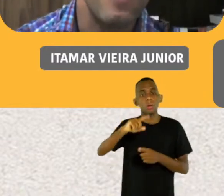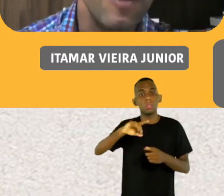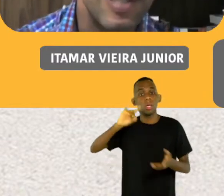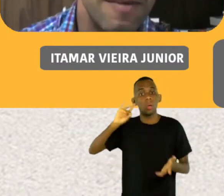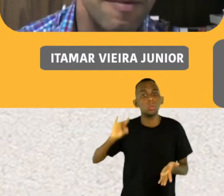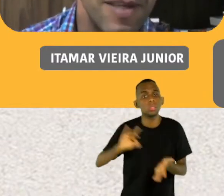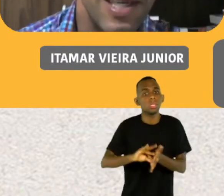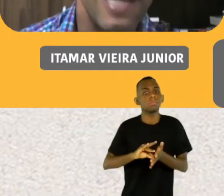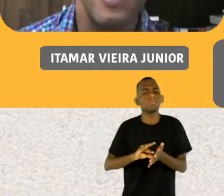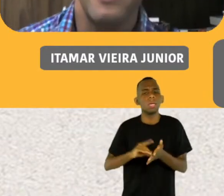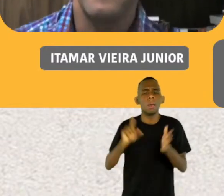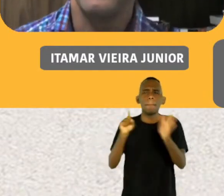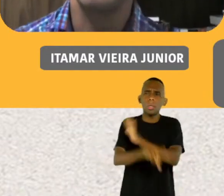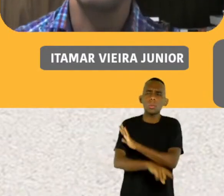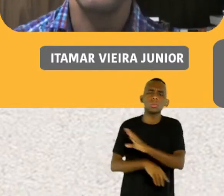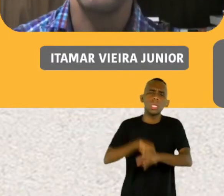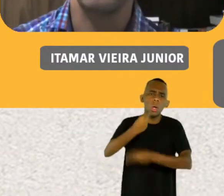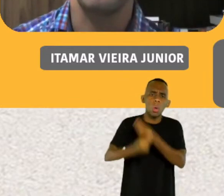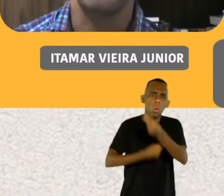como é que você vê